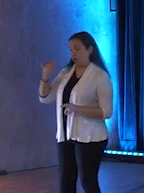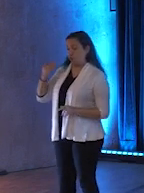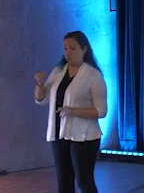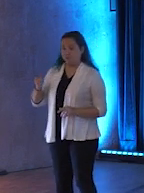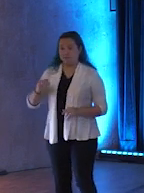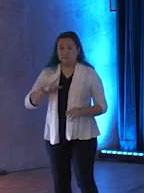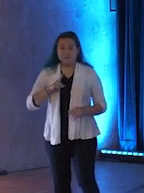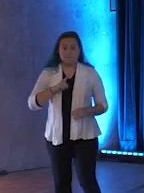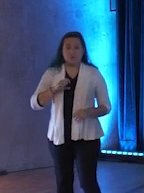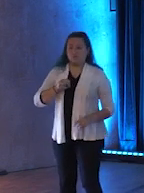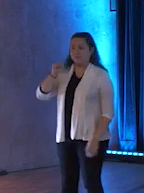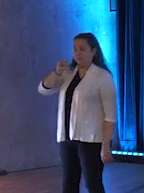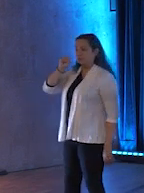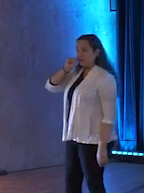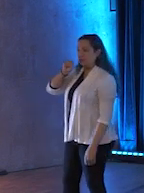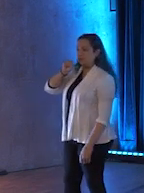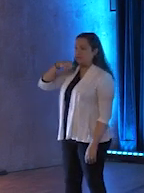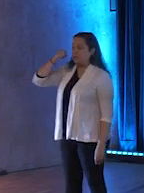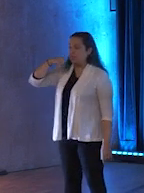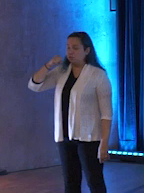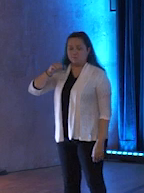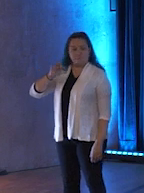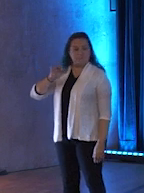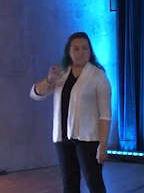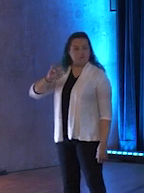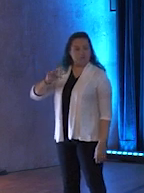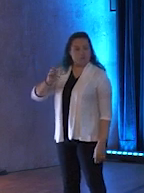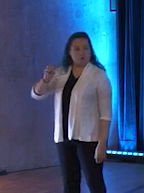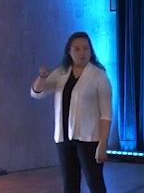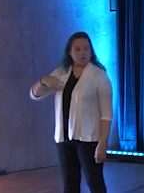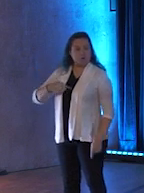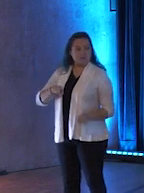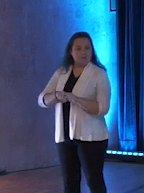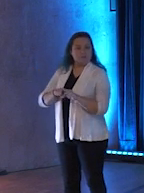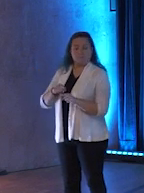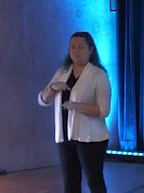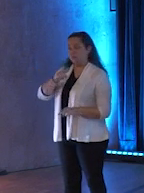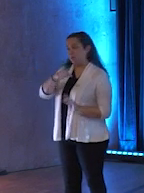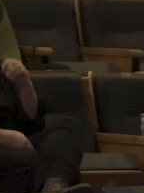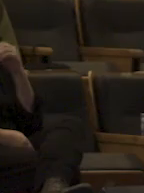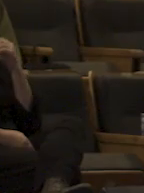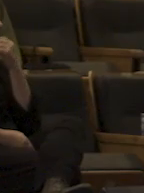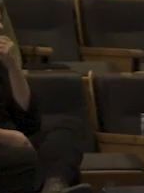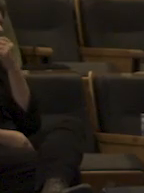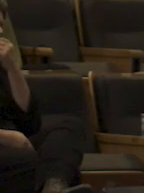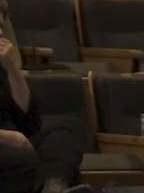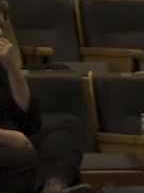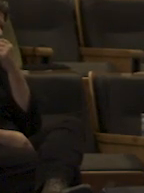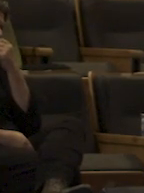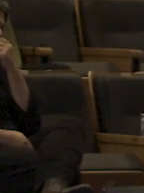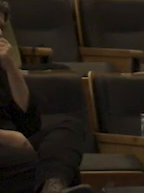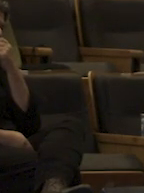que pertenceu ao senador Feijó. Essa escrivaninha está na exposição, ela já foi doada para o